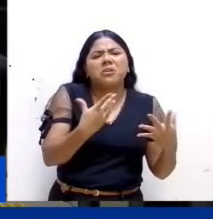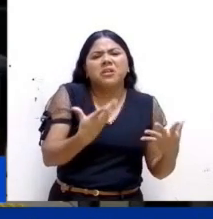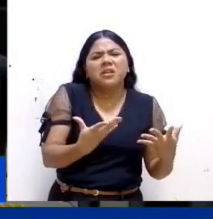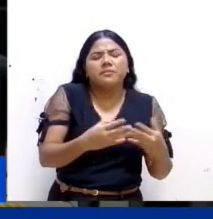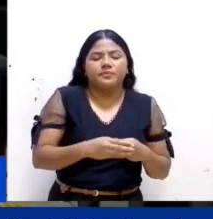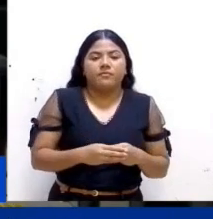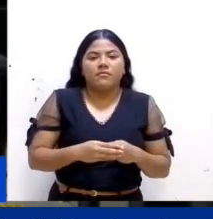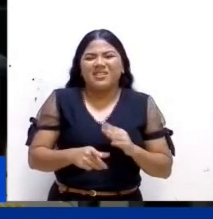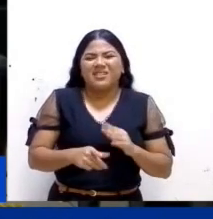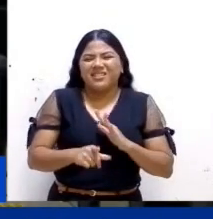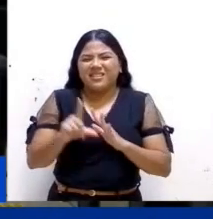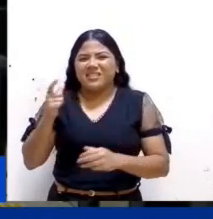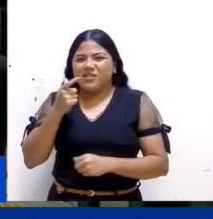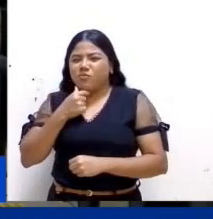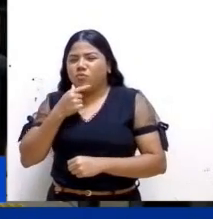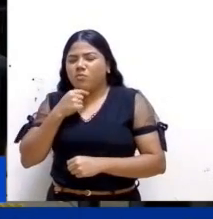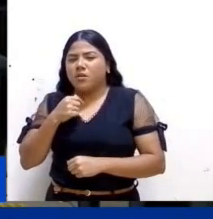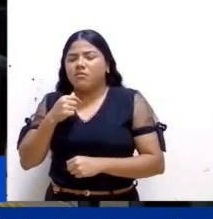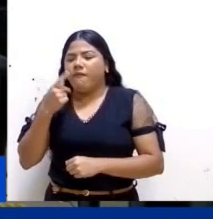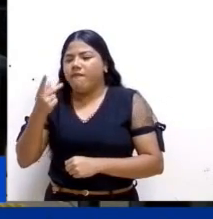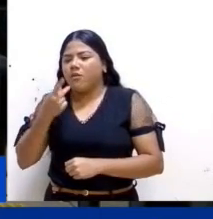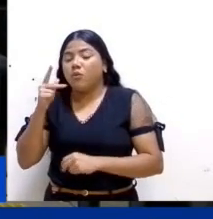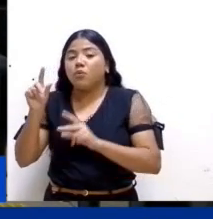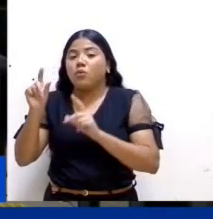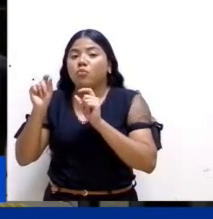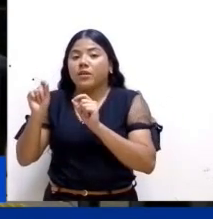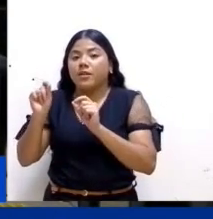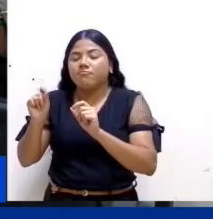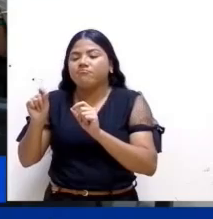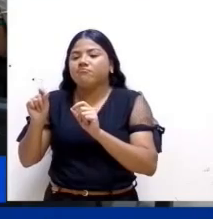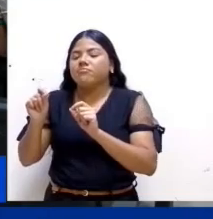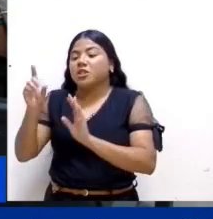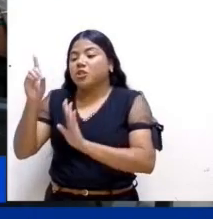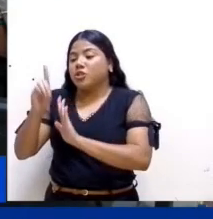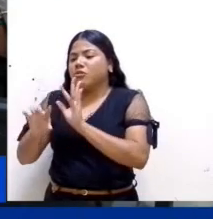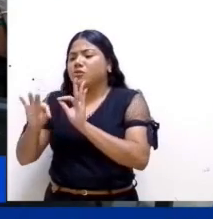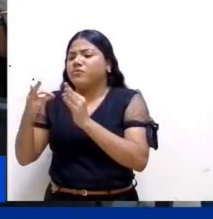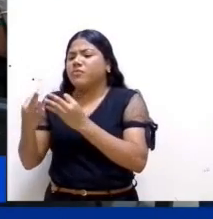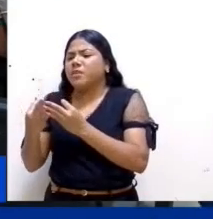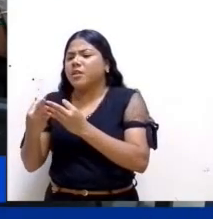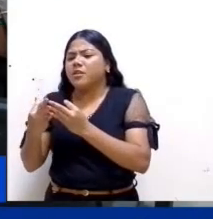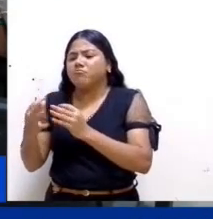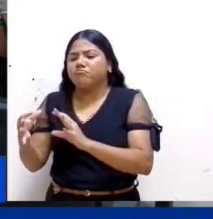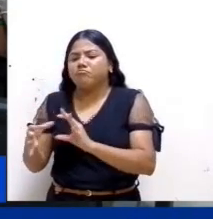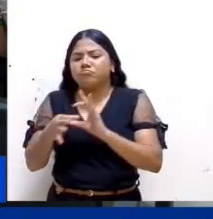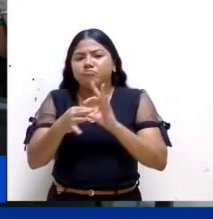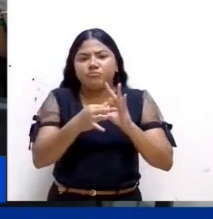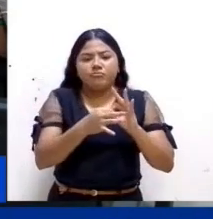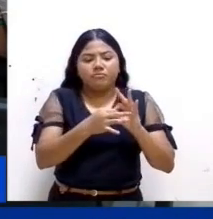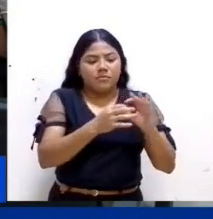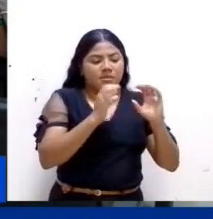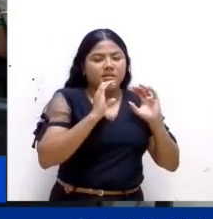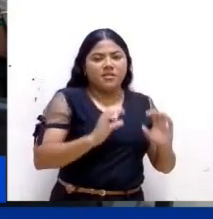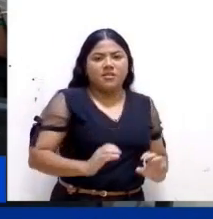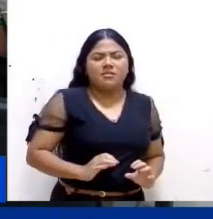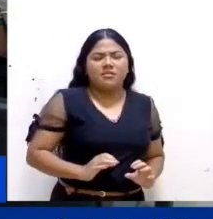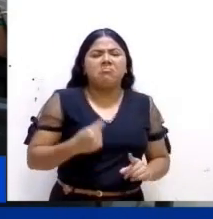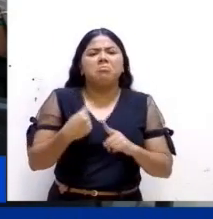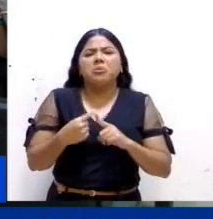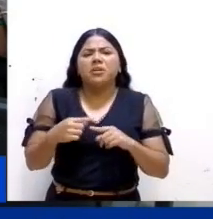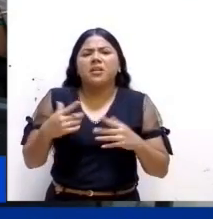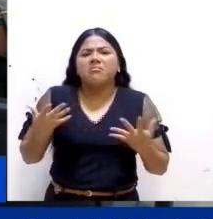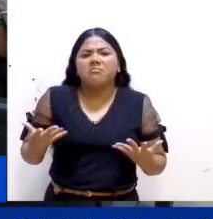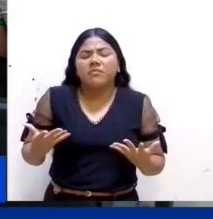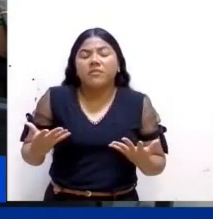de família com cidadania. Porque é na família que se formam as